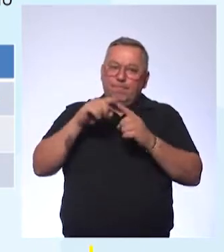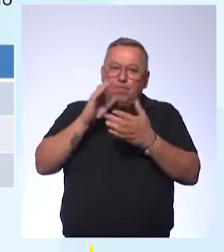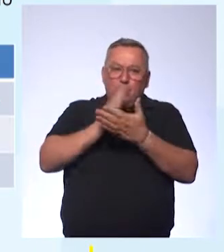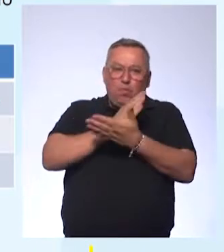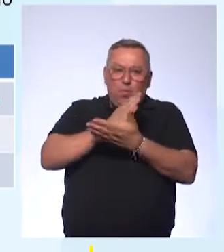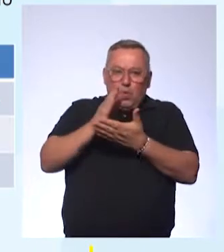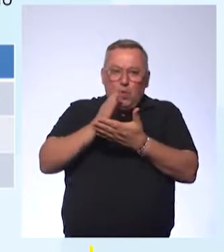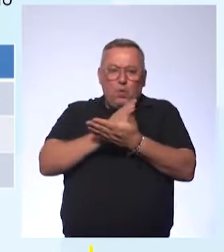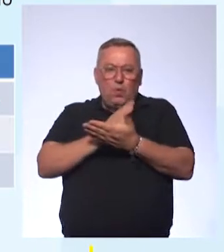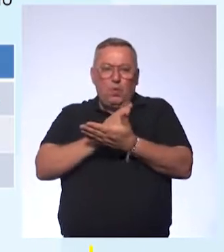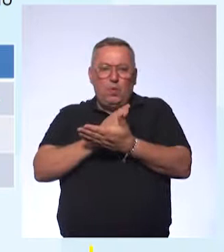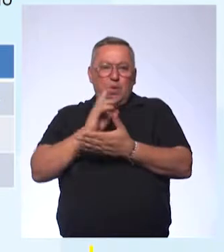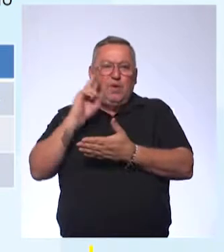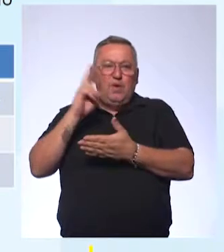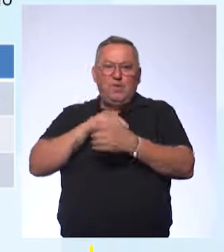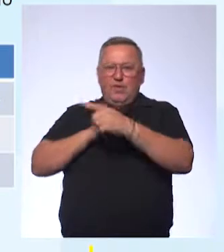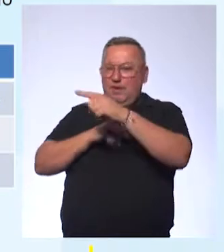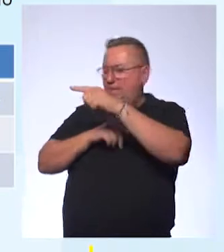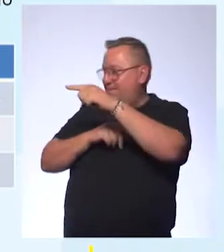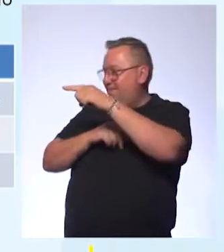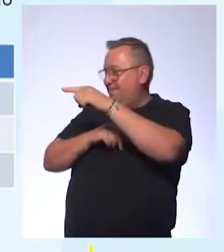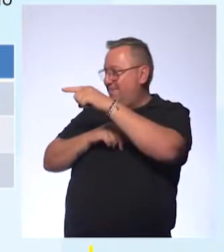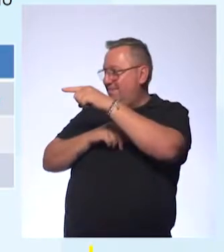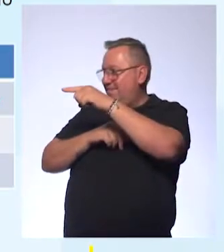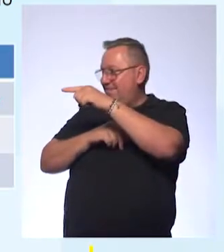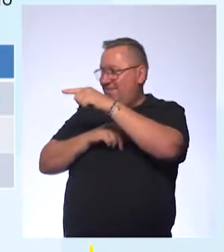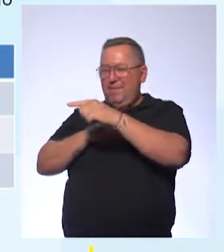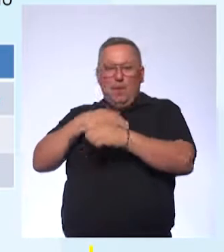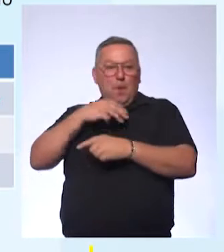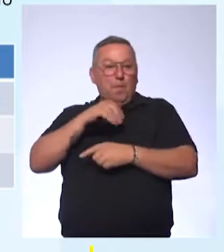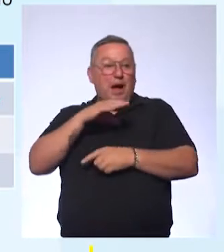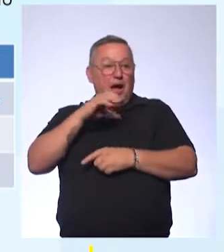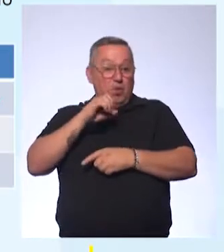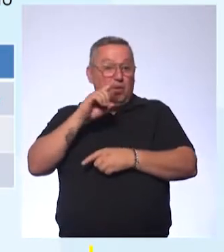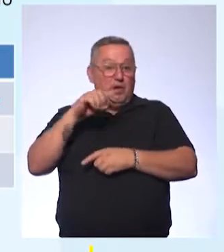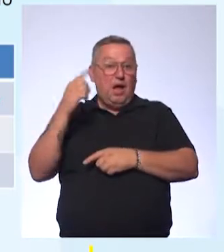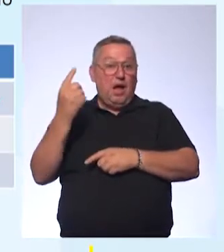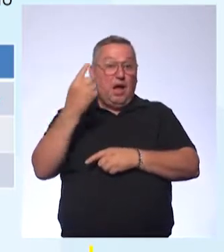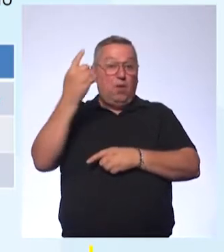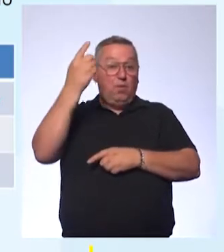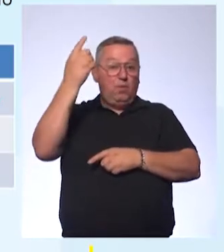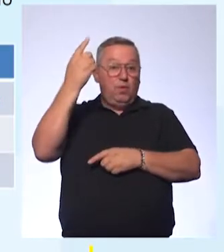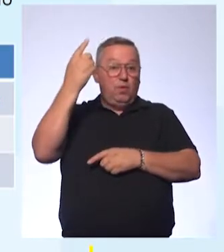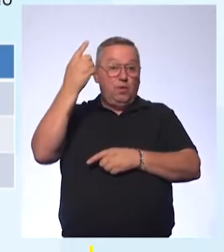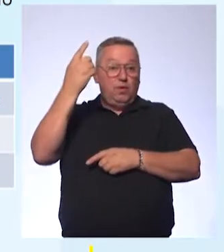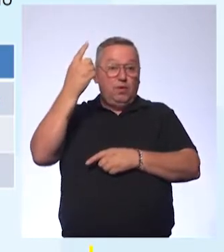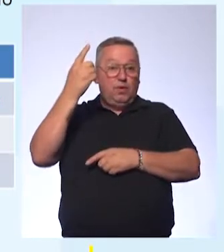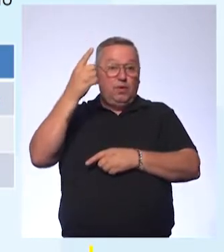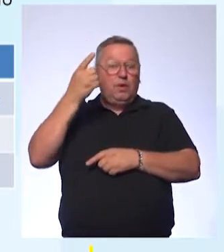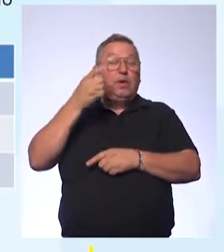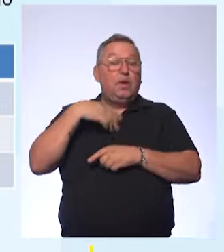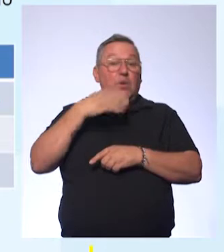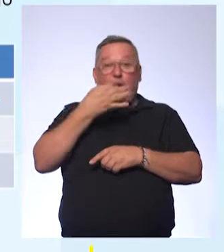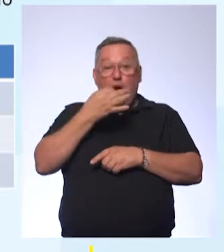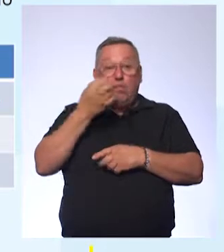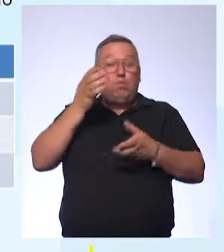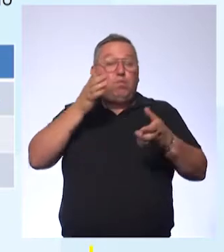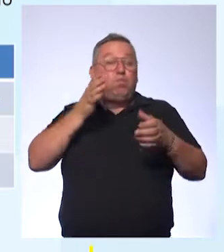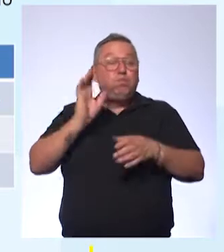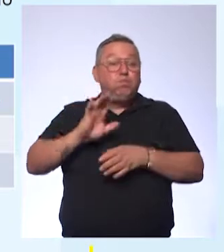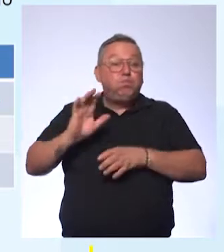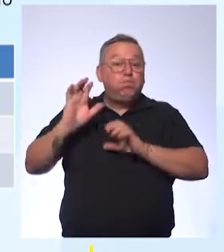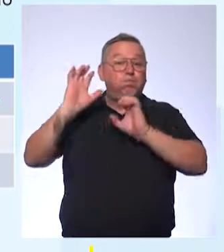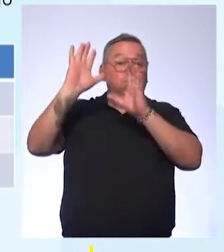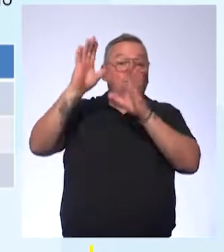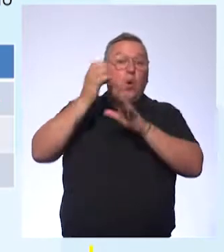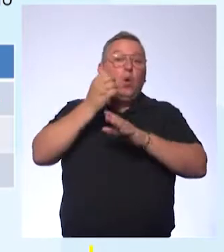eu fiz ali na tabela. Olha o exemplo da A. Marcos é alto. Deve, portanto, jogar basquete muito bem. Então, aqui eu